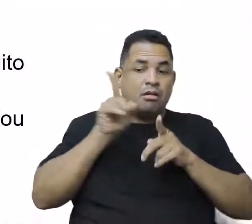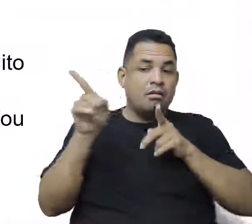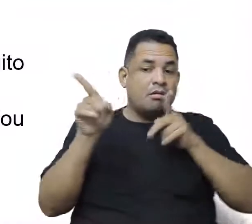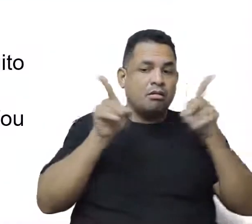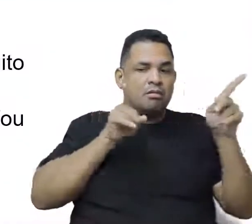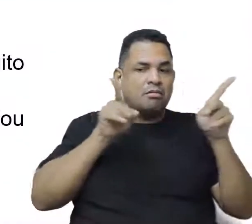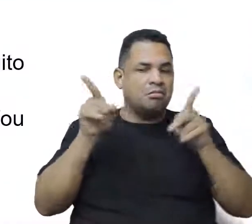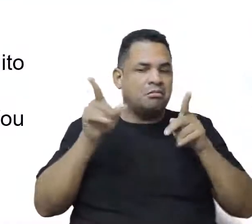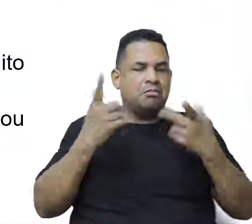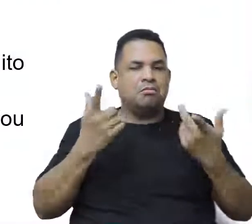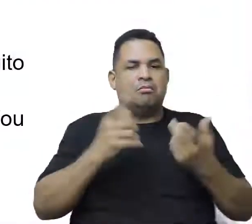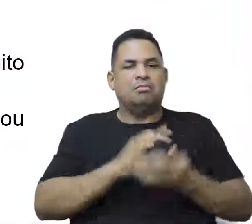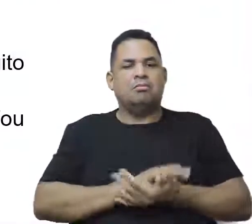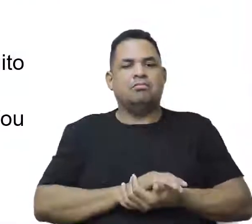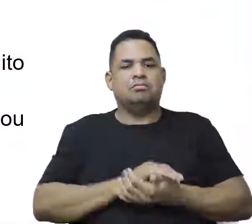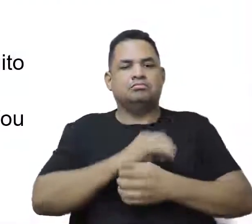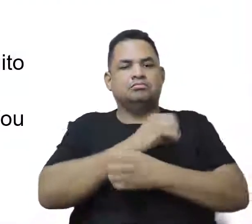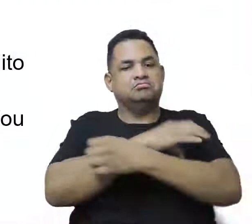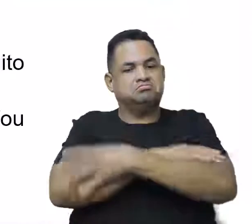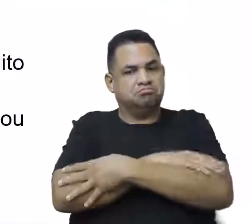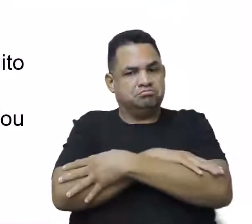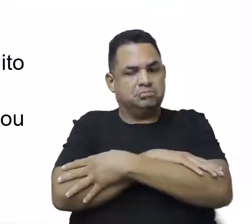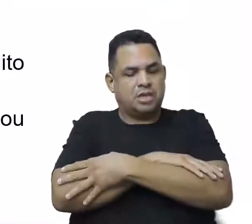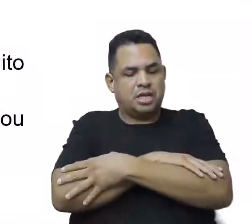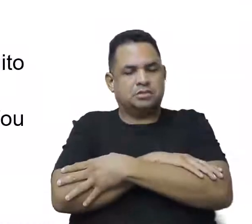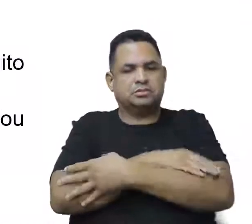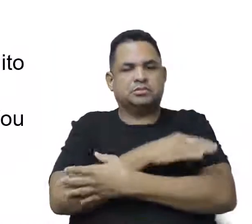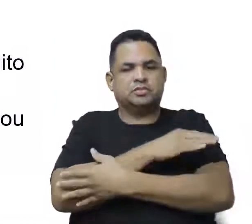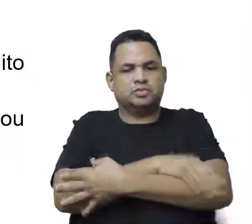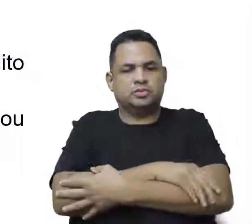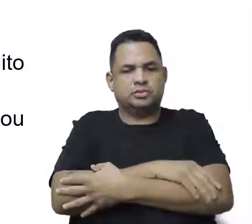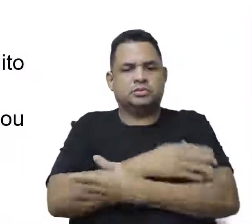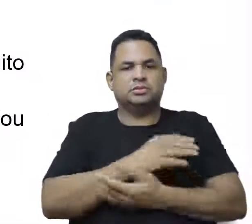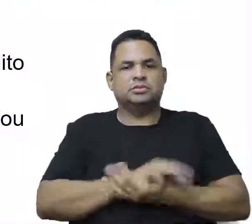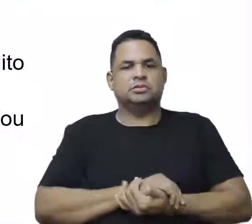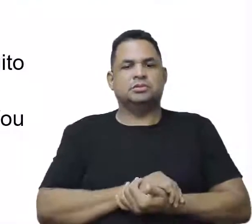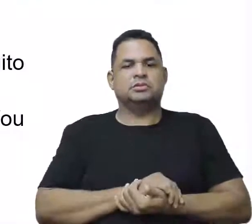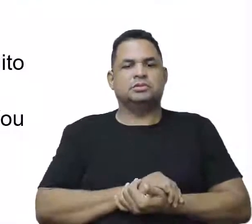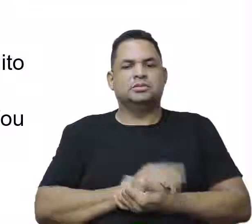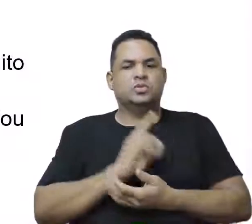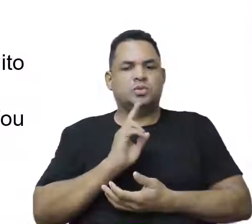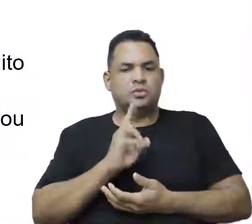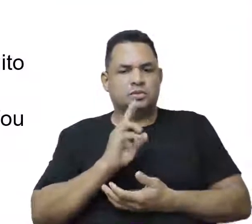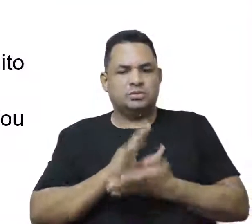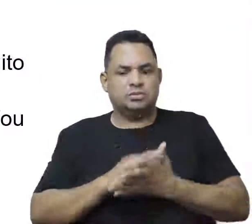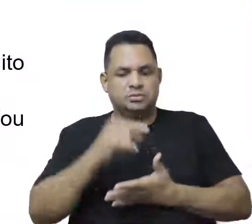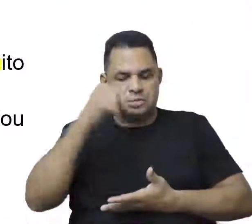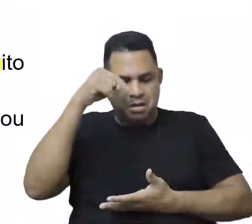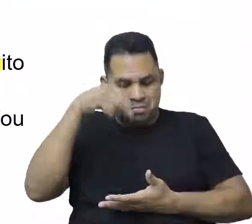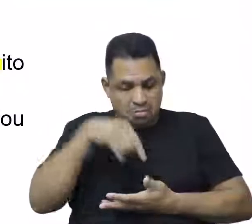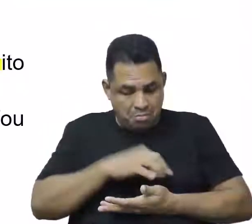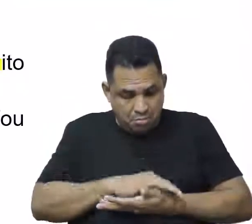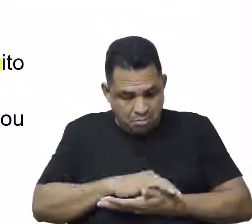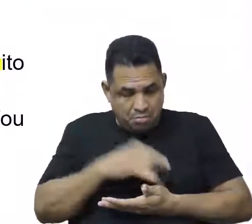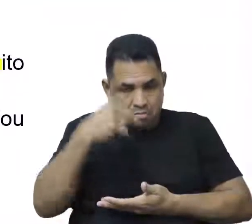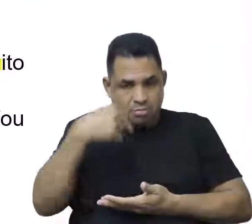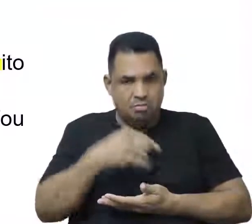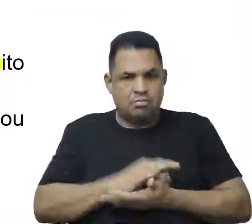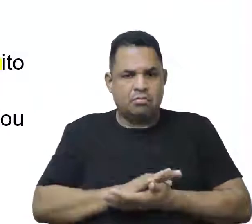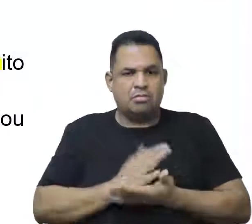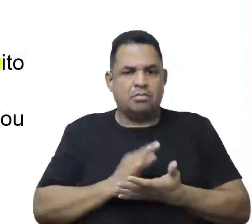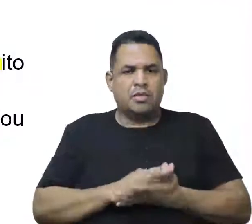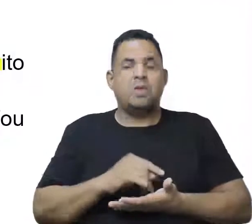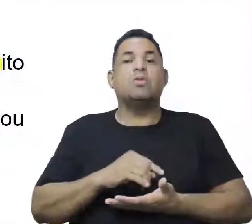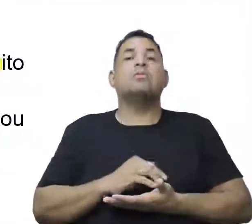outro lado, ficar com os braços ou as pernas cruzadas, manter-se com a cabeça abaixada ou